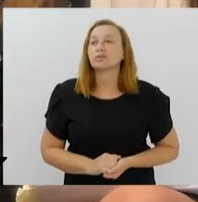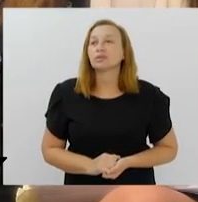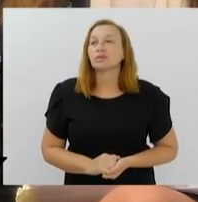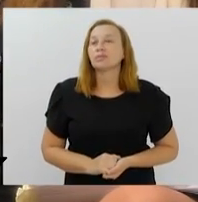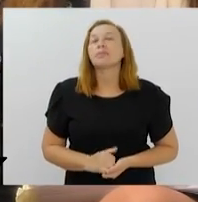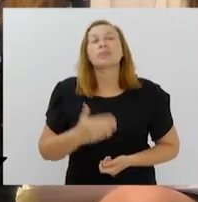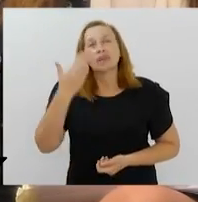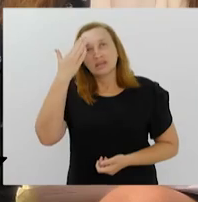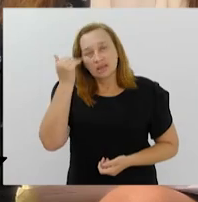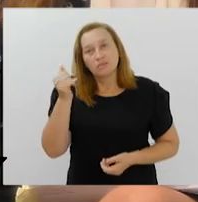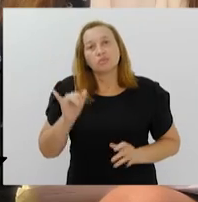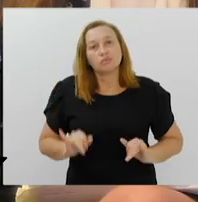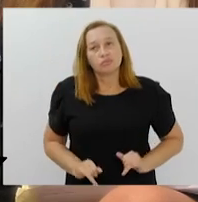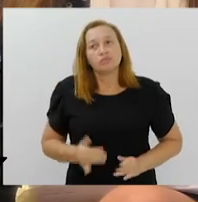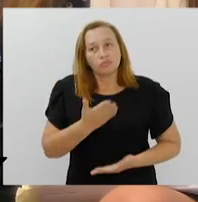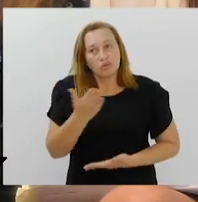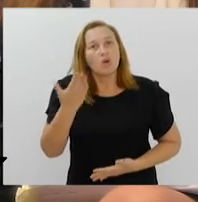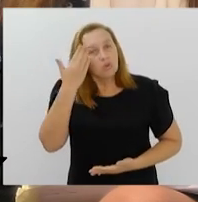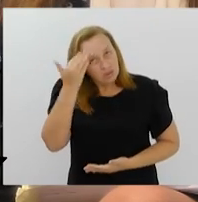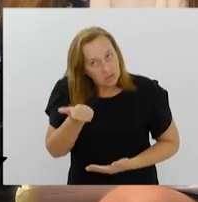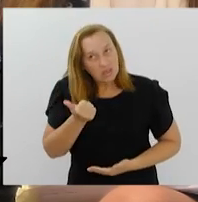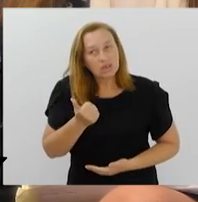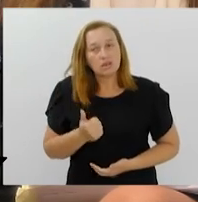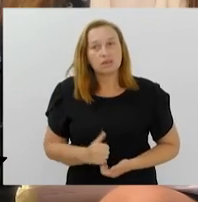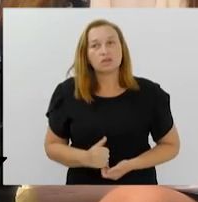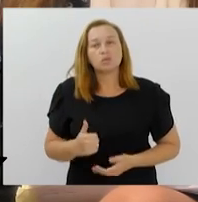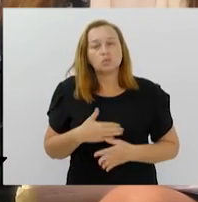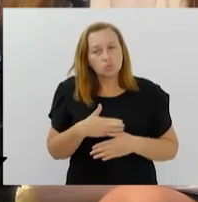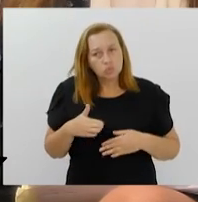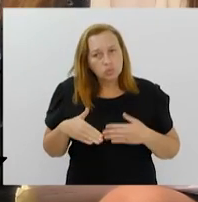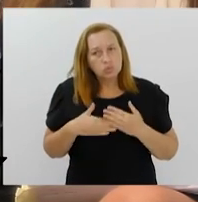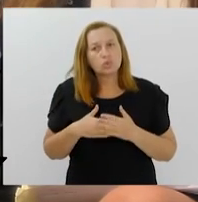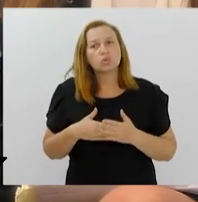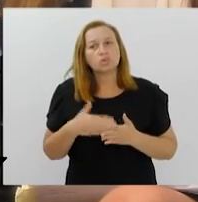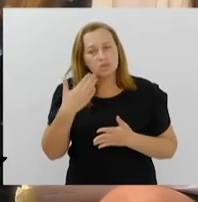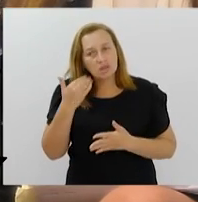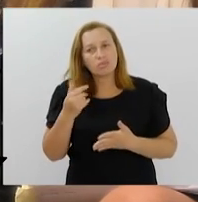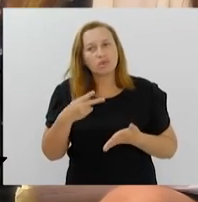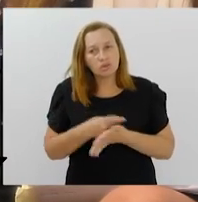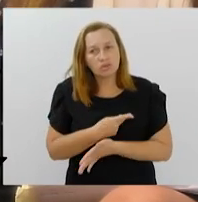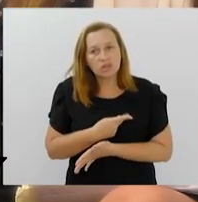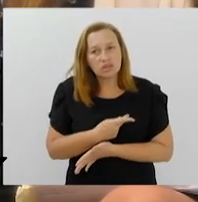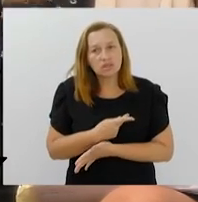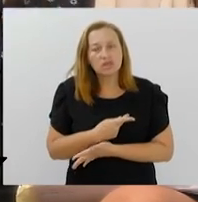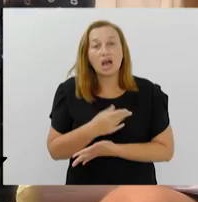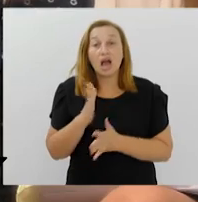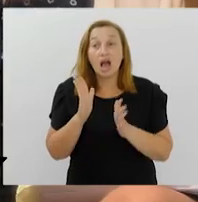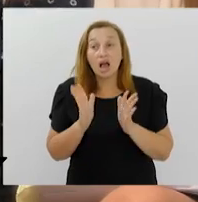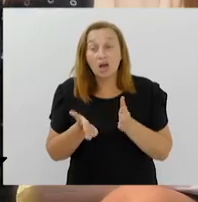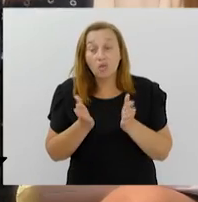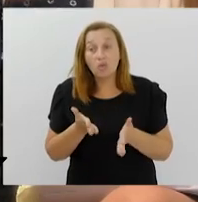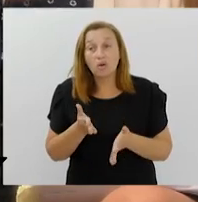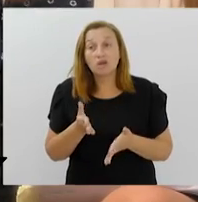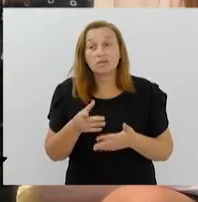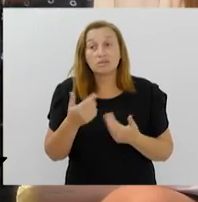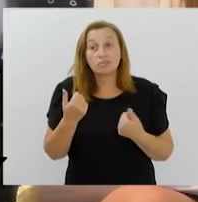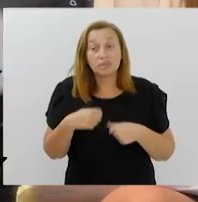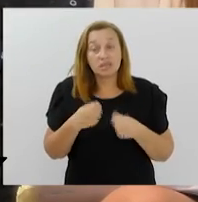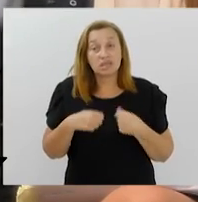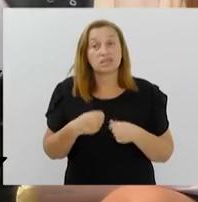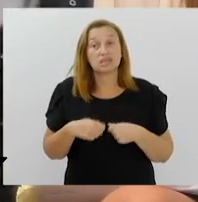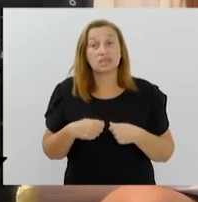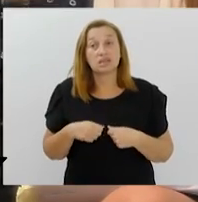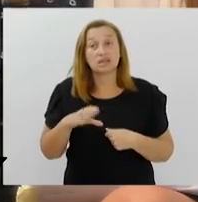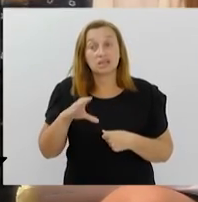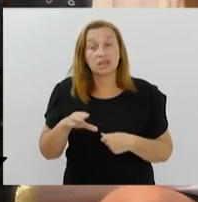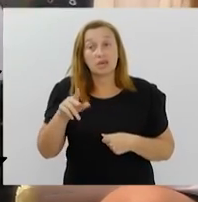gente sabe a dor de vocês eu sei a gente sabe todos os casos do que tá acontecendo a gente agora tem que ter a gente precisa a CPI